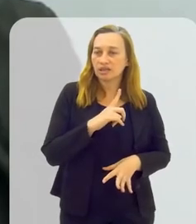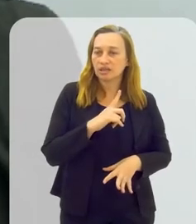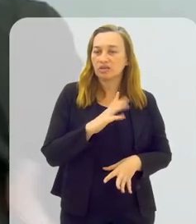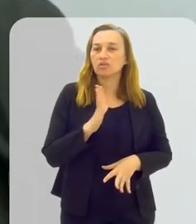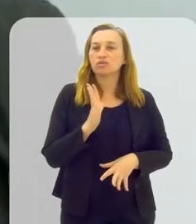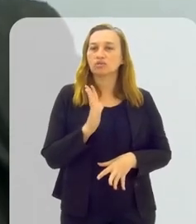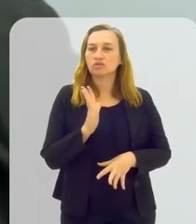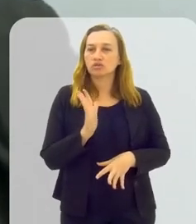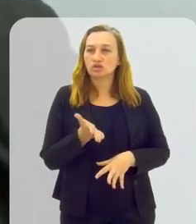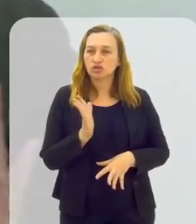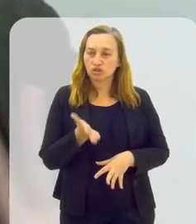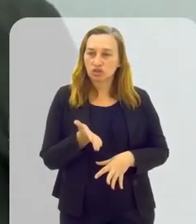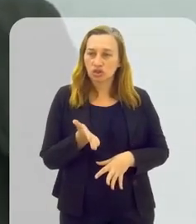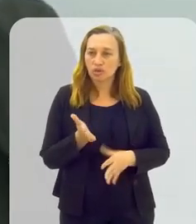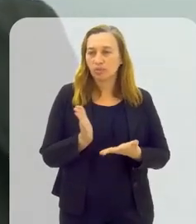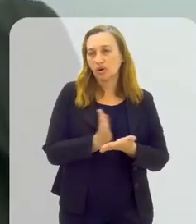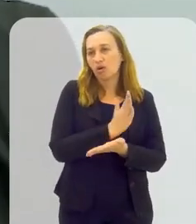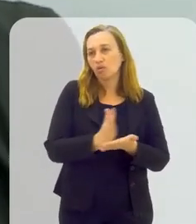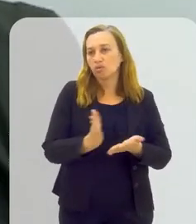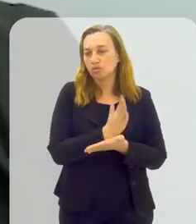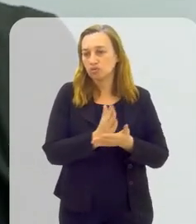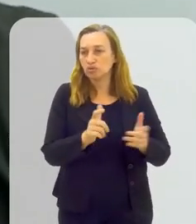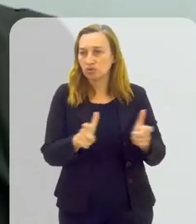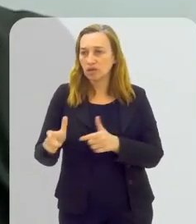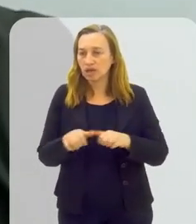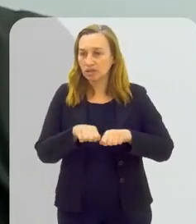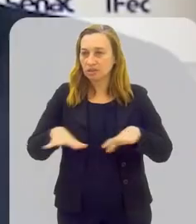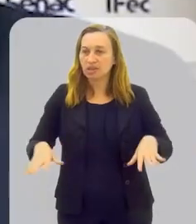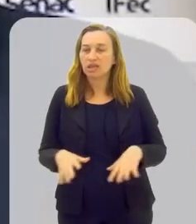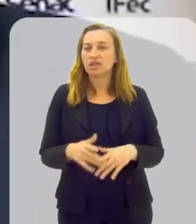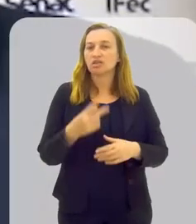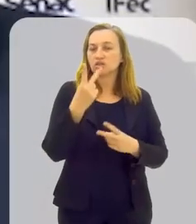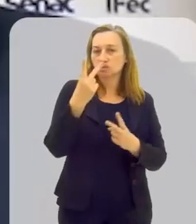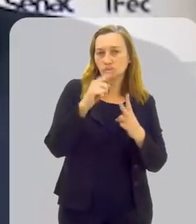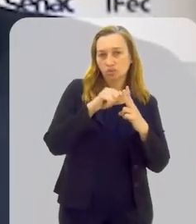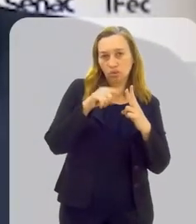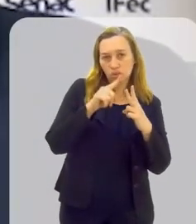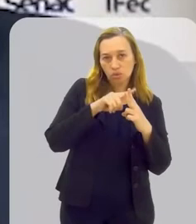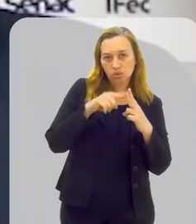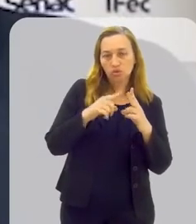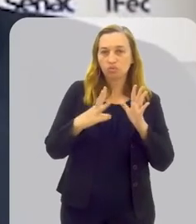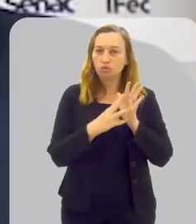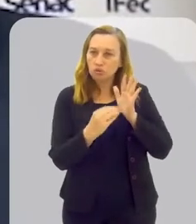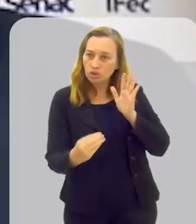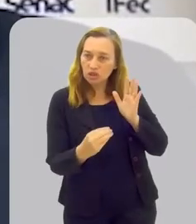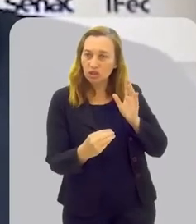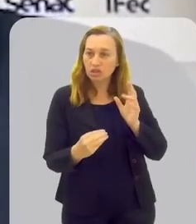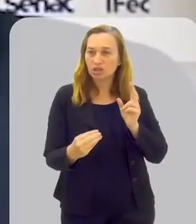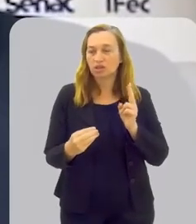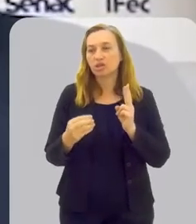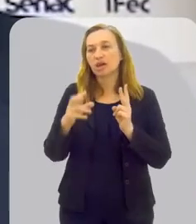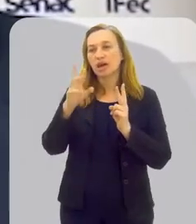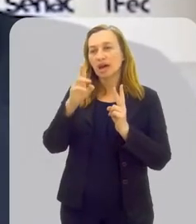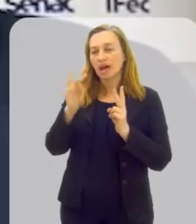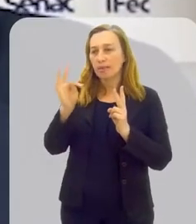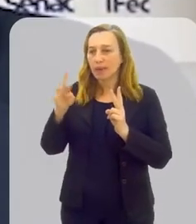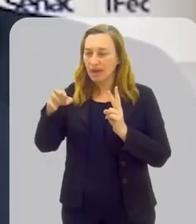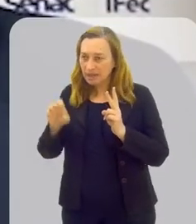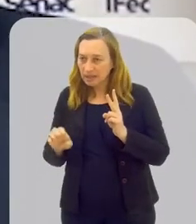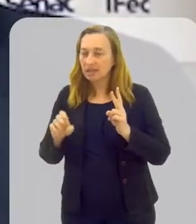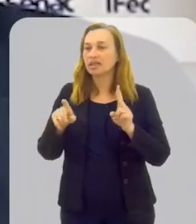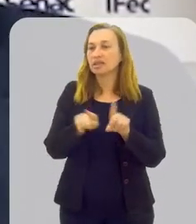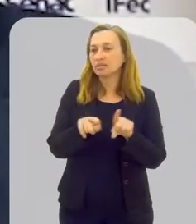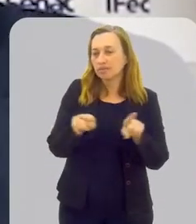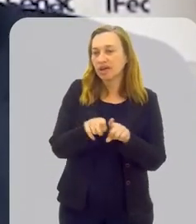no internamente ou já foi para outros cantos esses dois modelos o Repete o revie vidro a gente tem colocado hoje tá